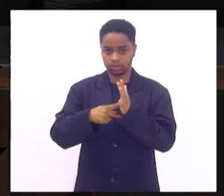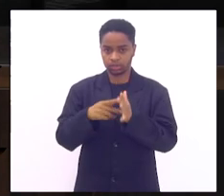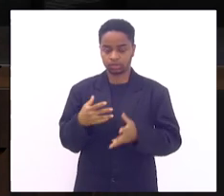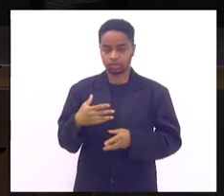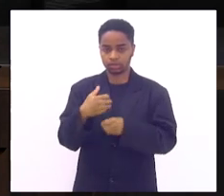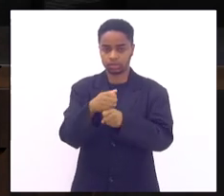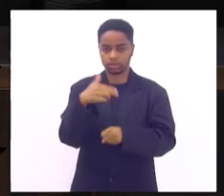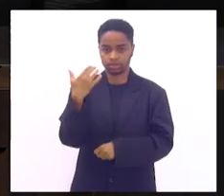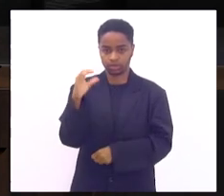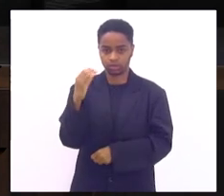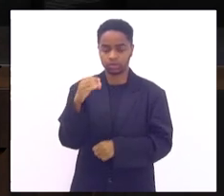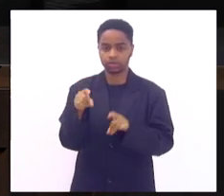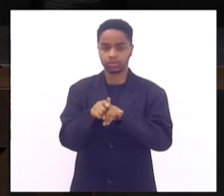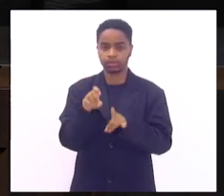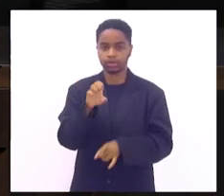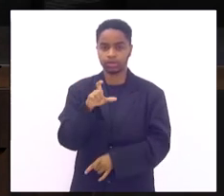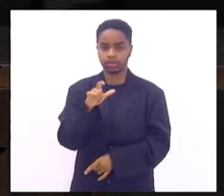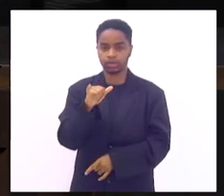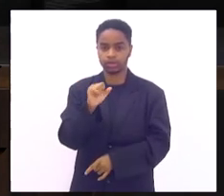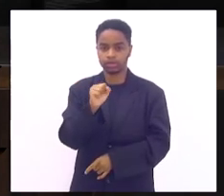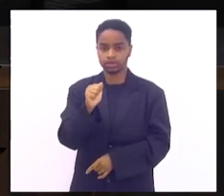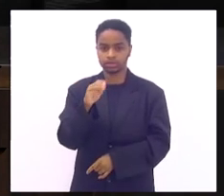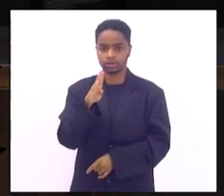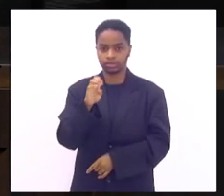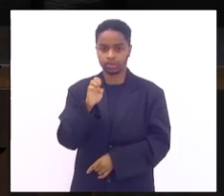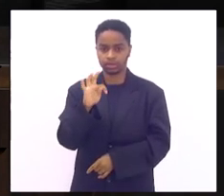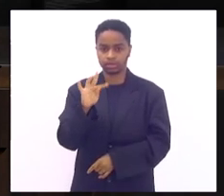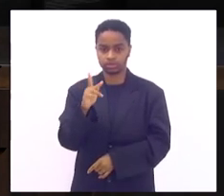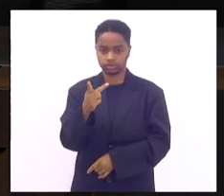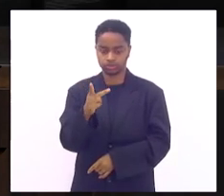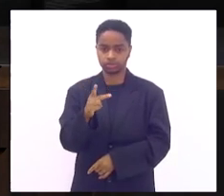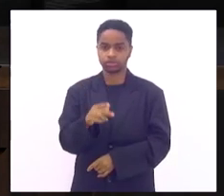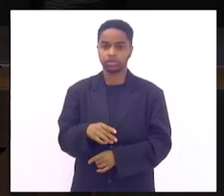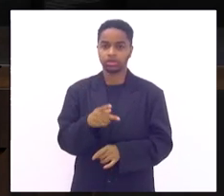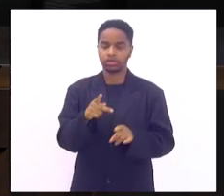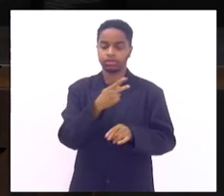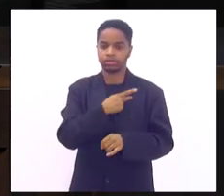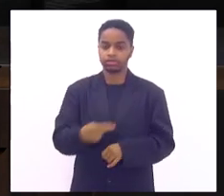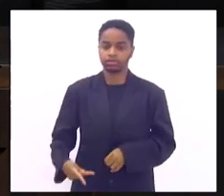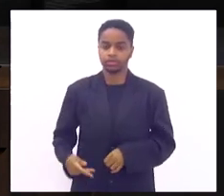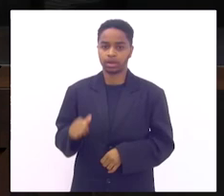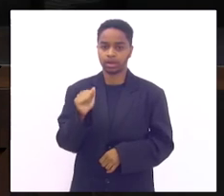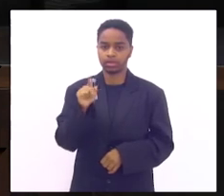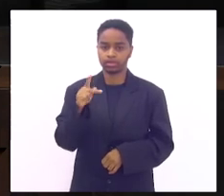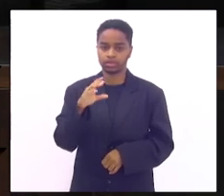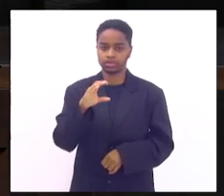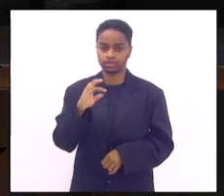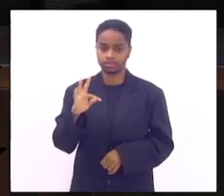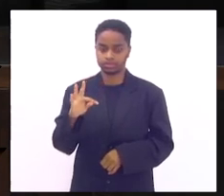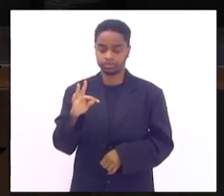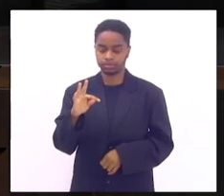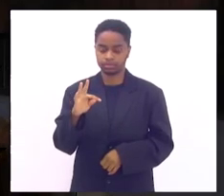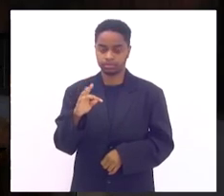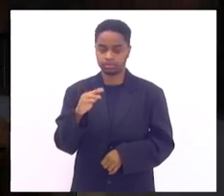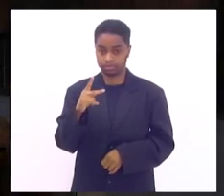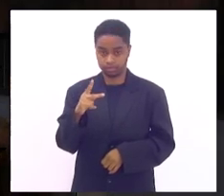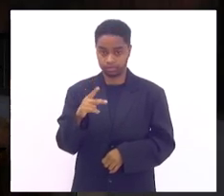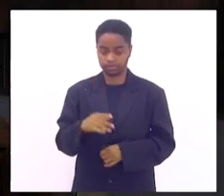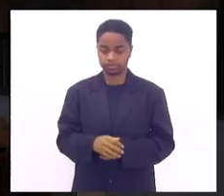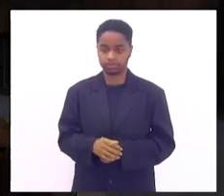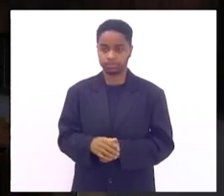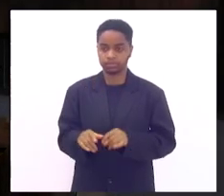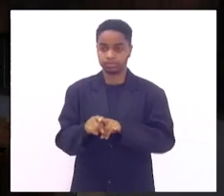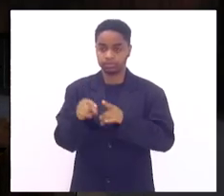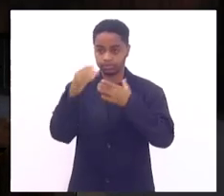Niterói, e a Elizabeth Henrique Stadel, presidente da PCP. Queria só fazer um complemento também, um agradecimento e